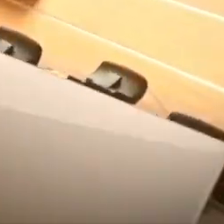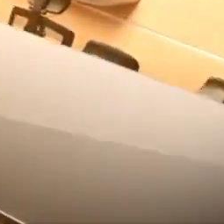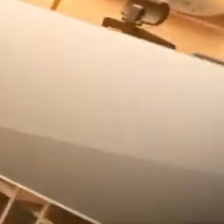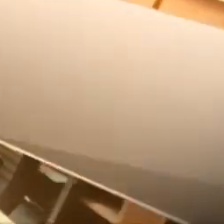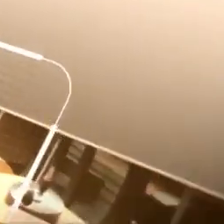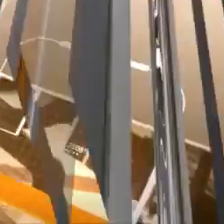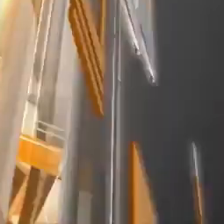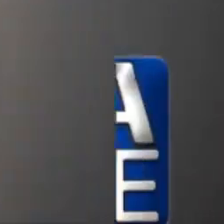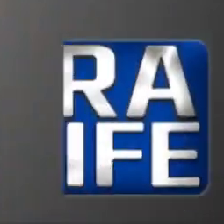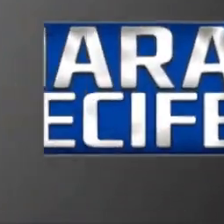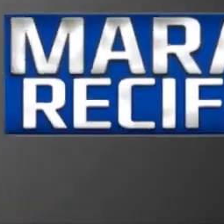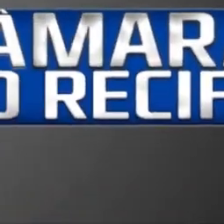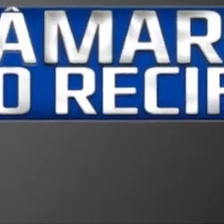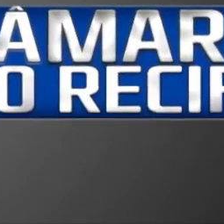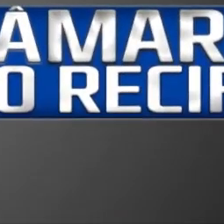Música